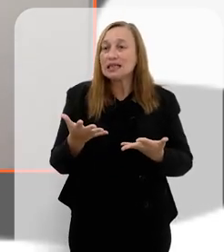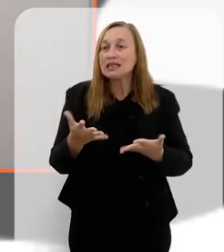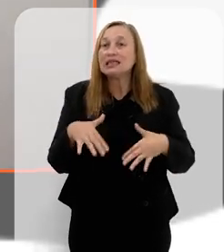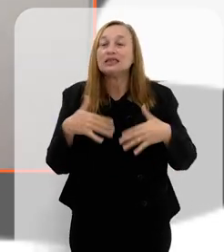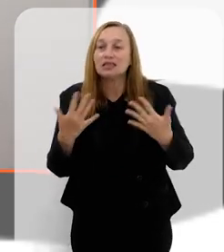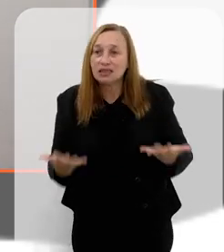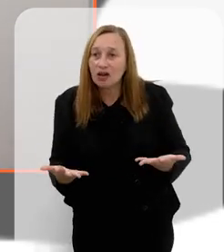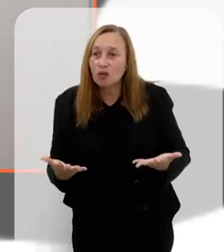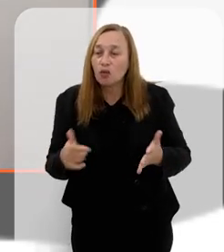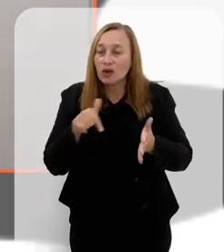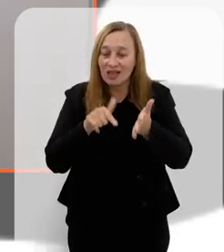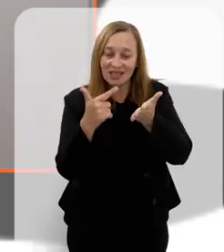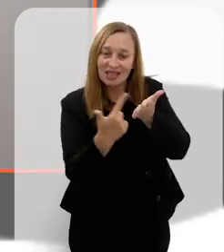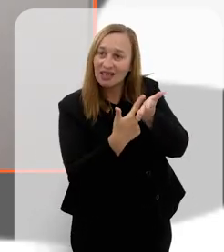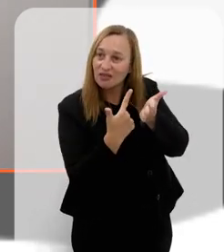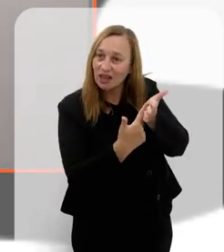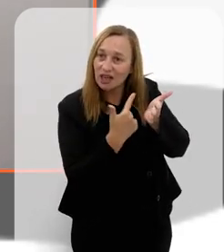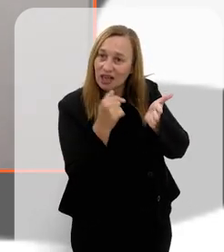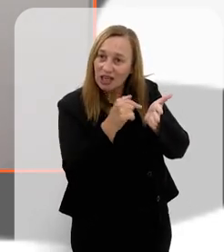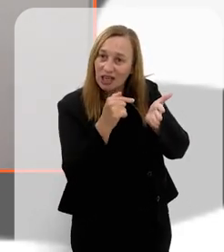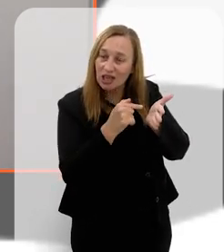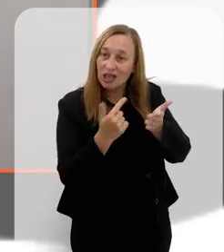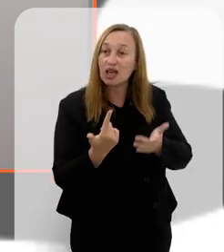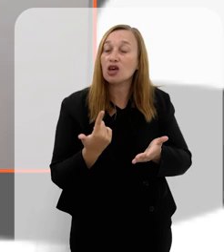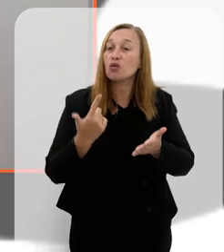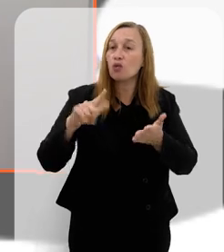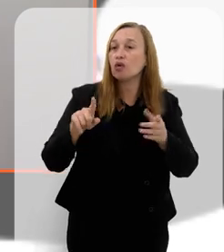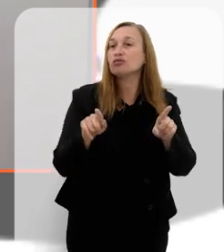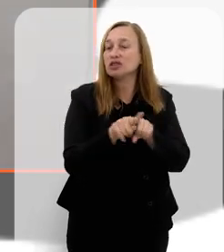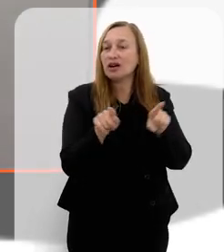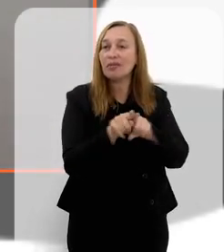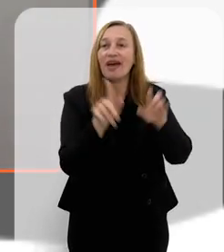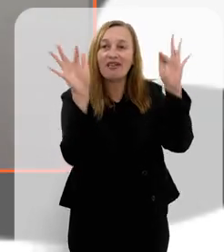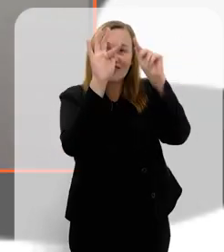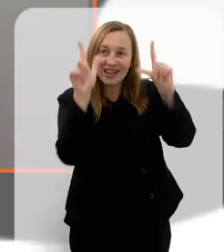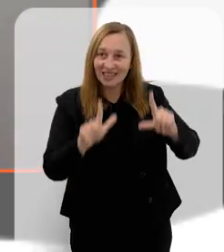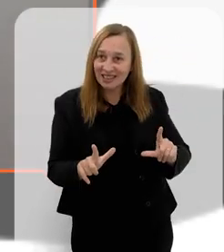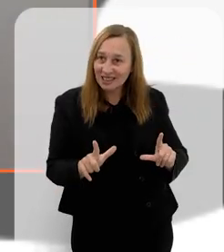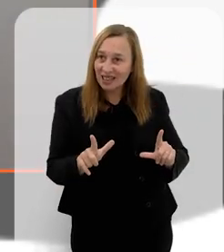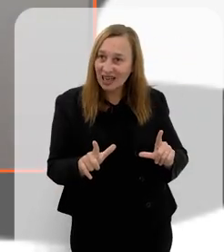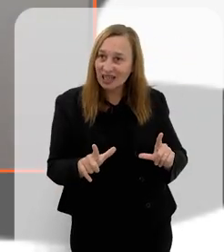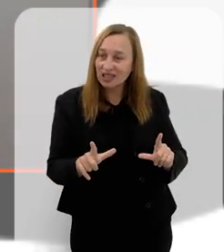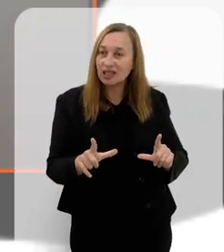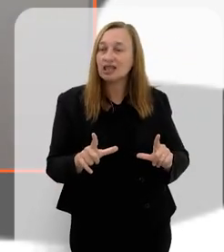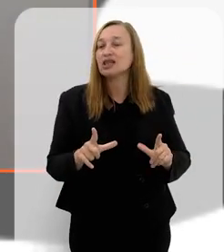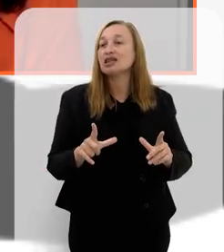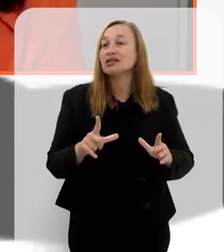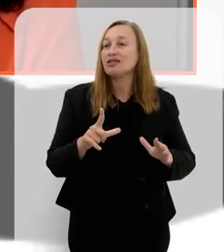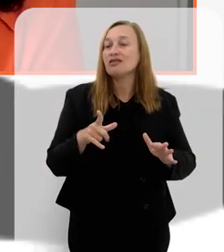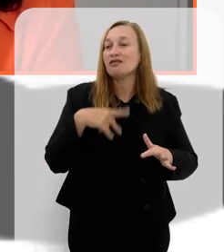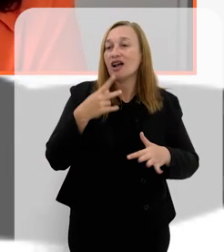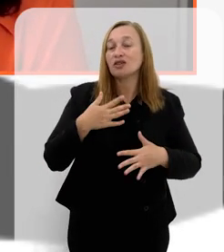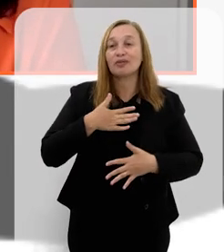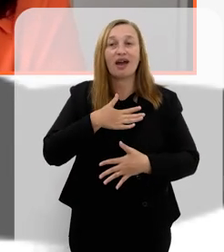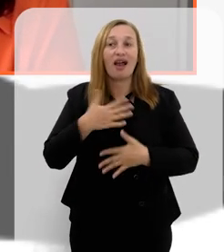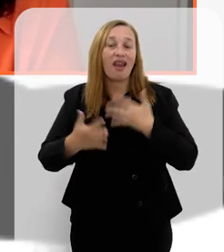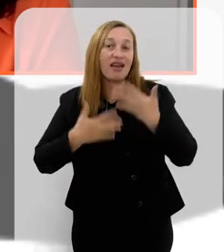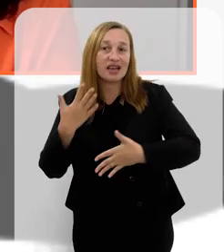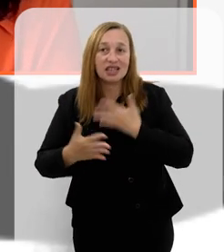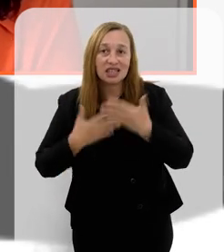dito, né? Então, nesse livro aqui, como esse aqui sobre a felicidade, ele tem um sobre